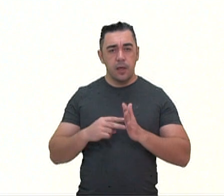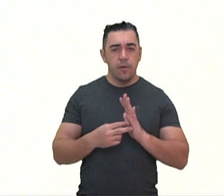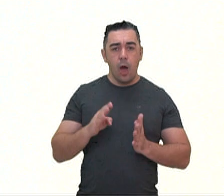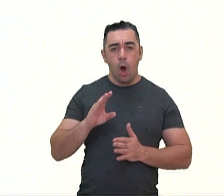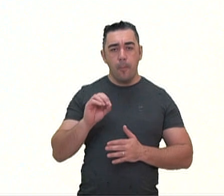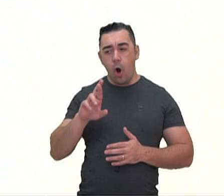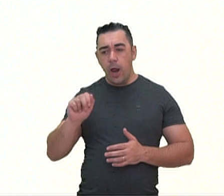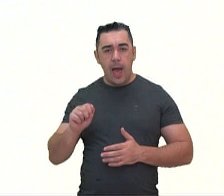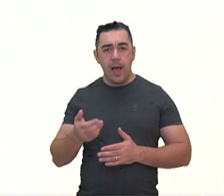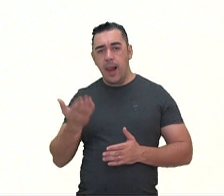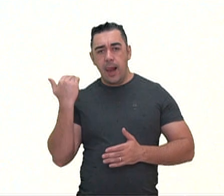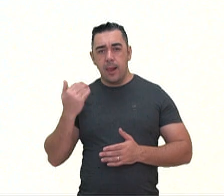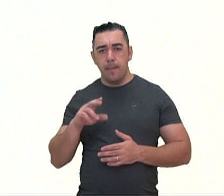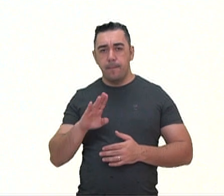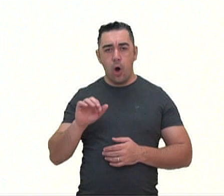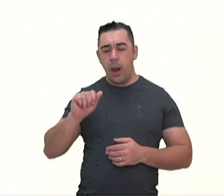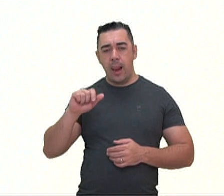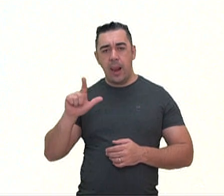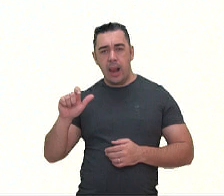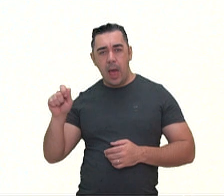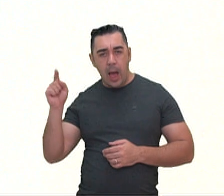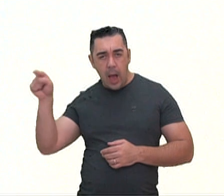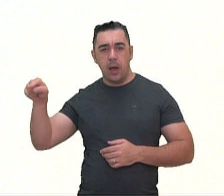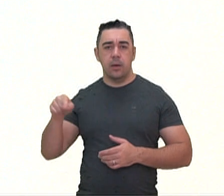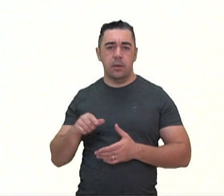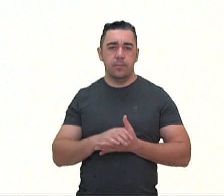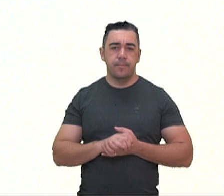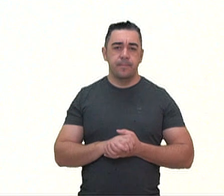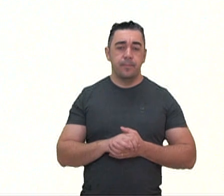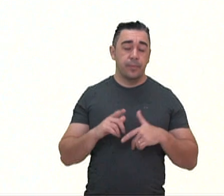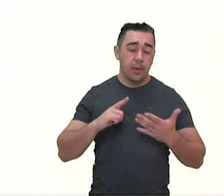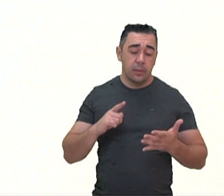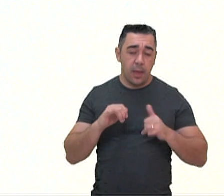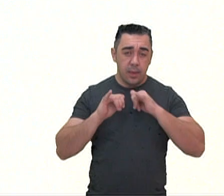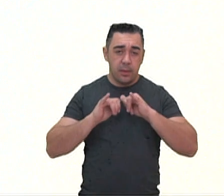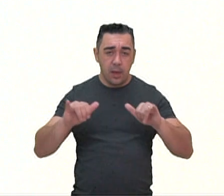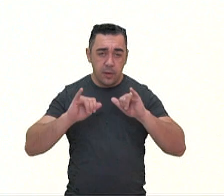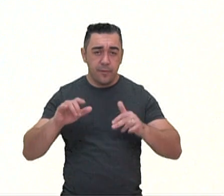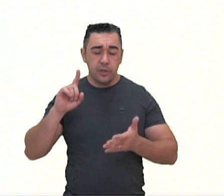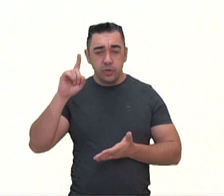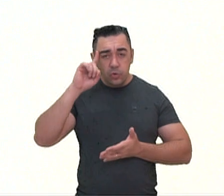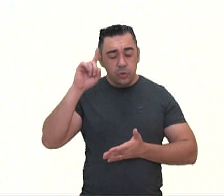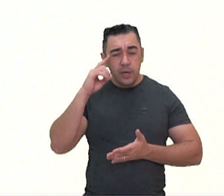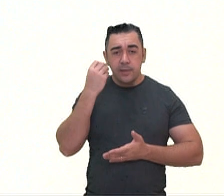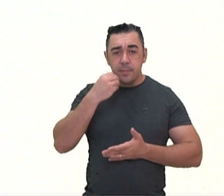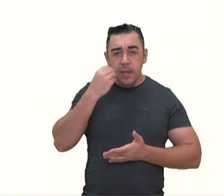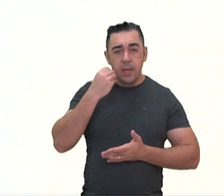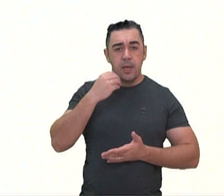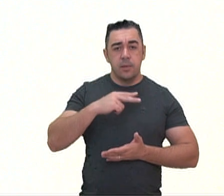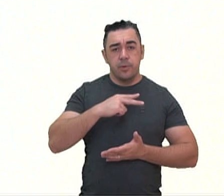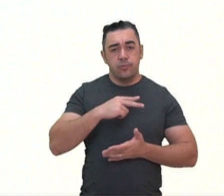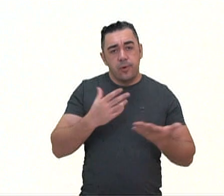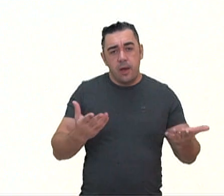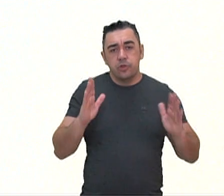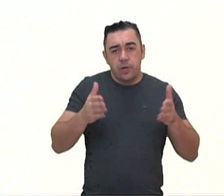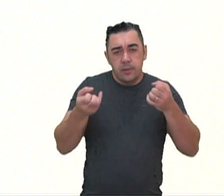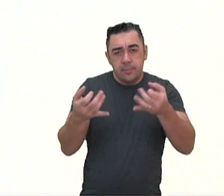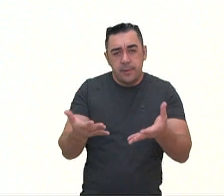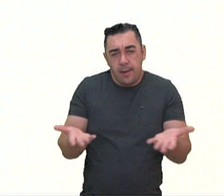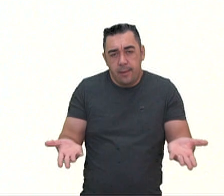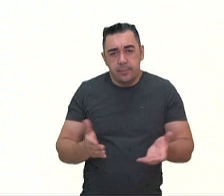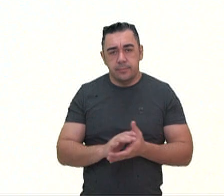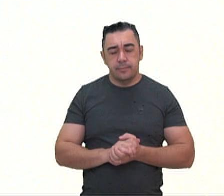As escritas no diário são anotações que contêm uma narrativa diária de experiências pessoais. Já falamos